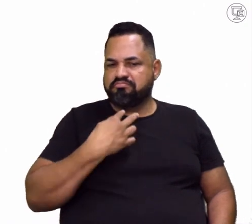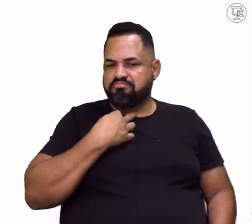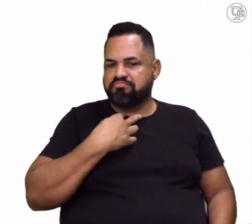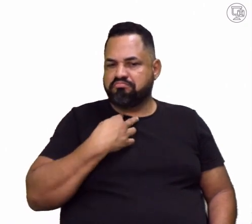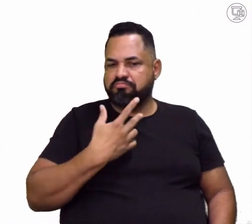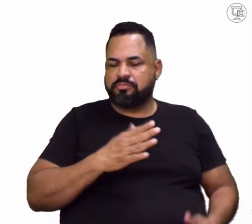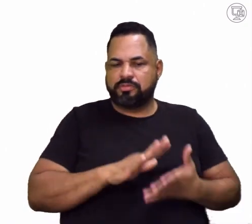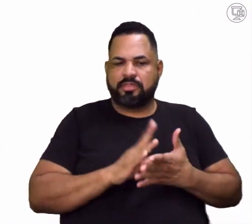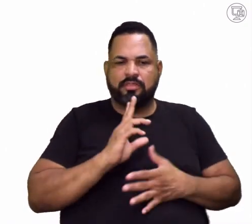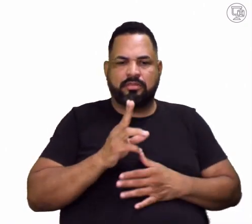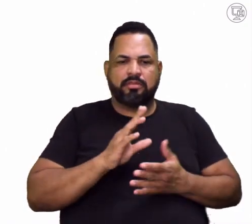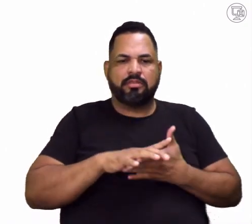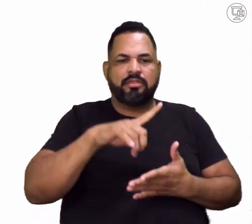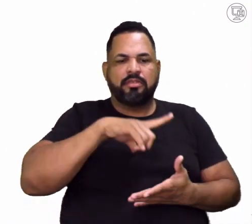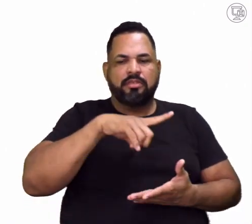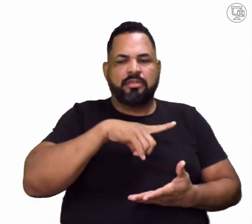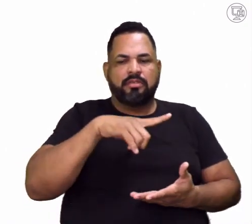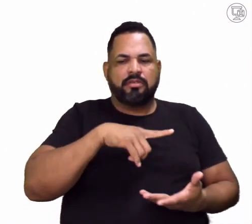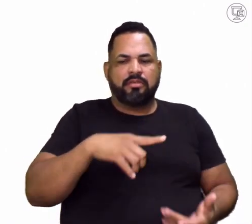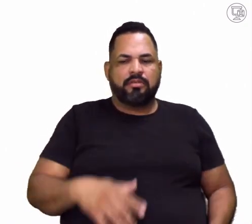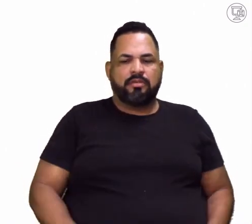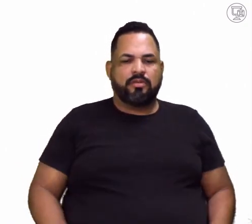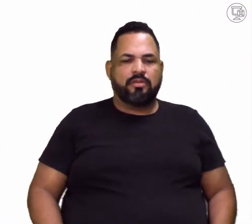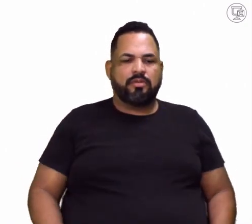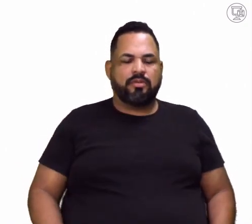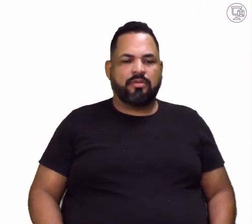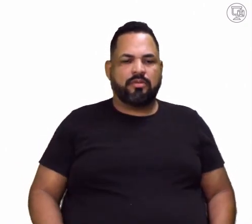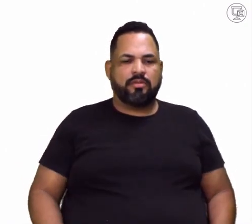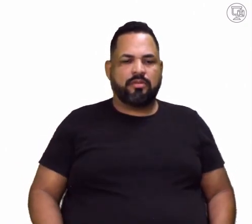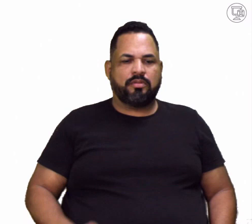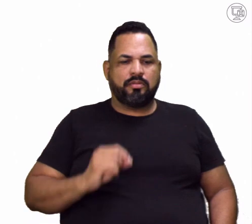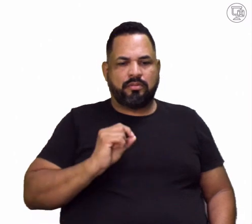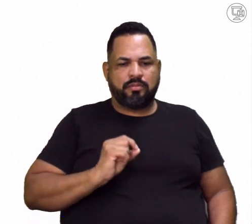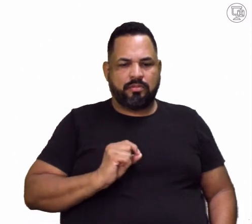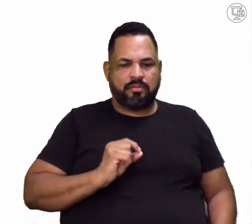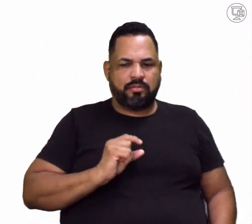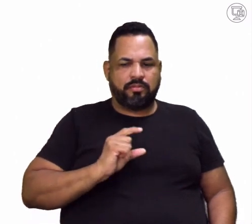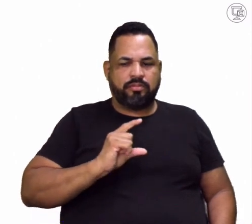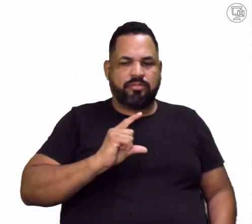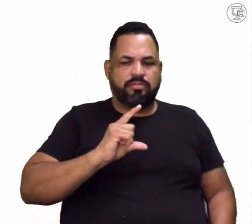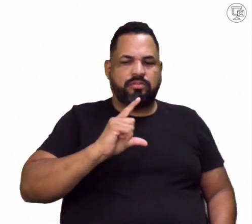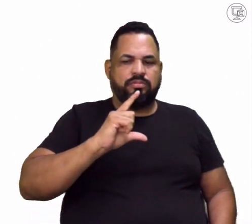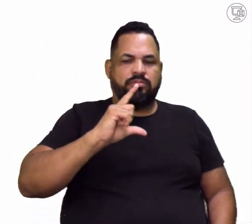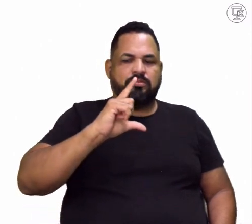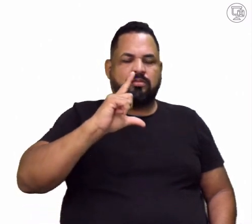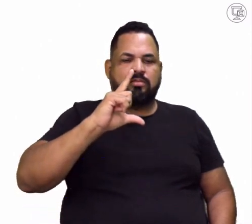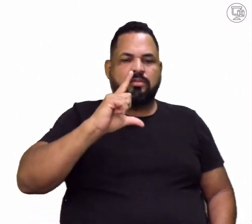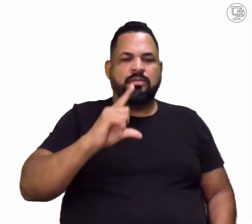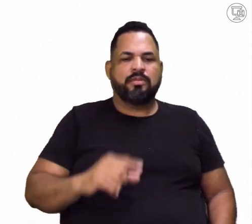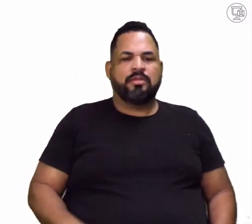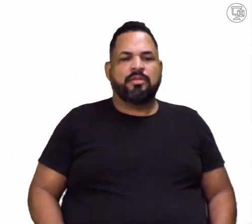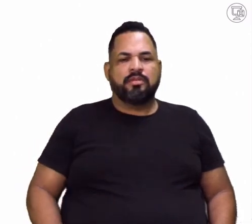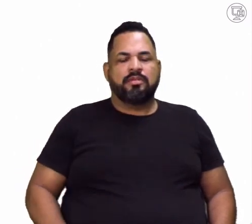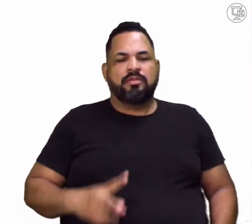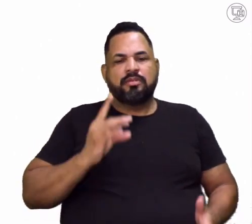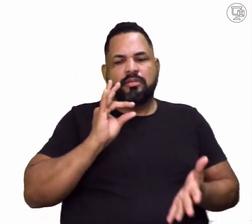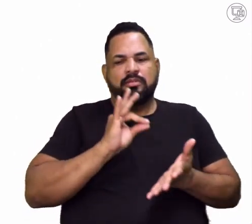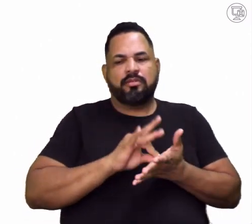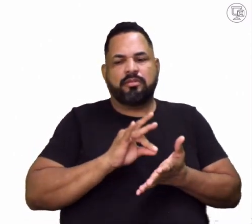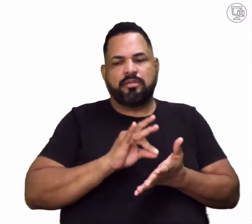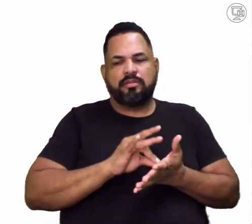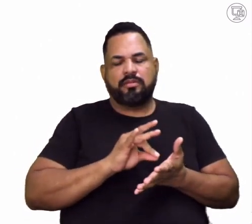e aí nós temos o que um aumento né então vai ter um aumento aí na